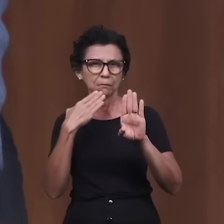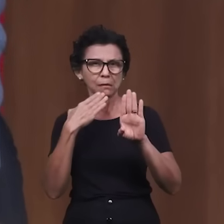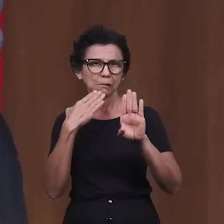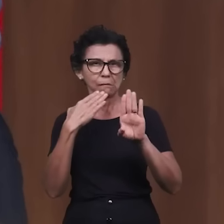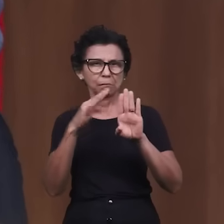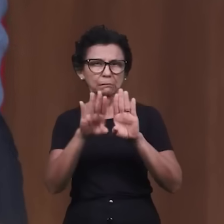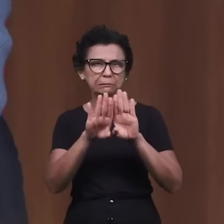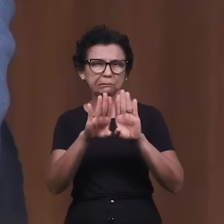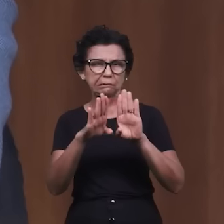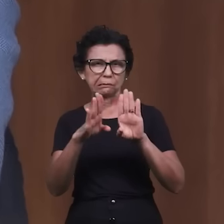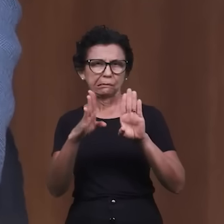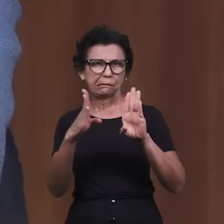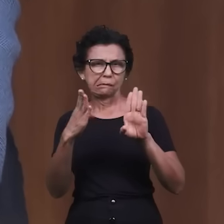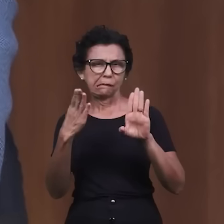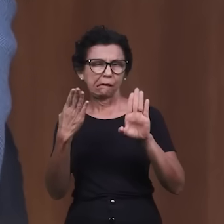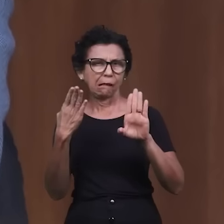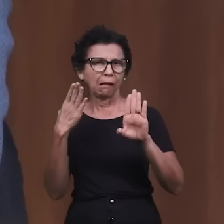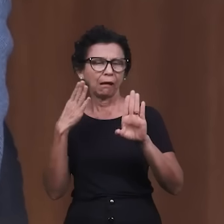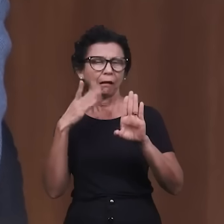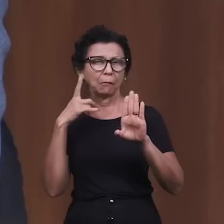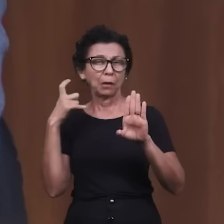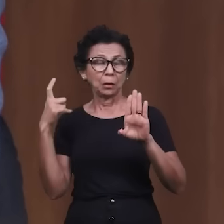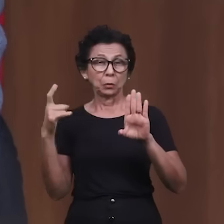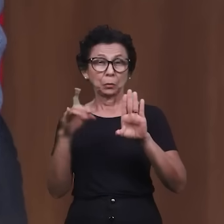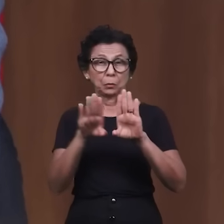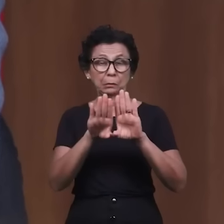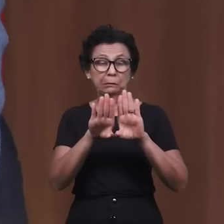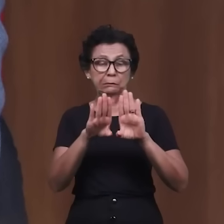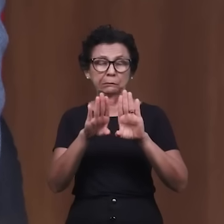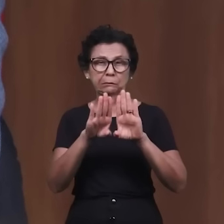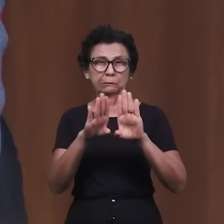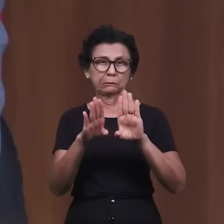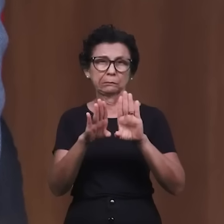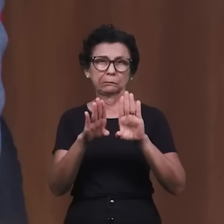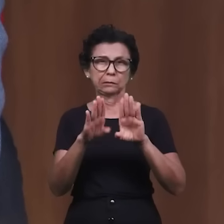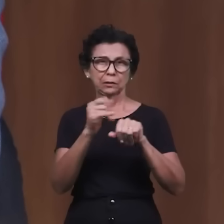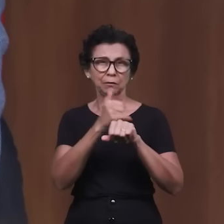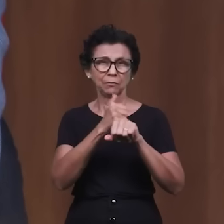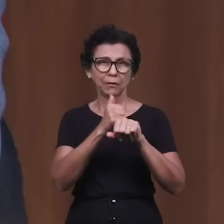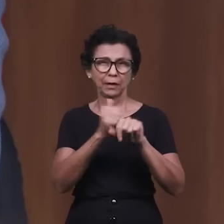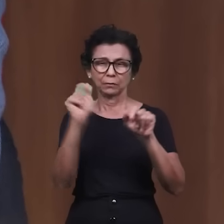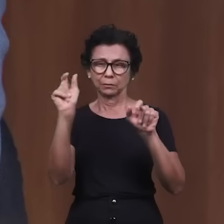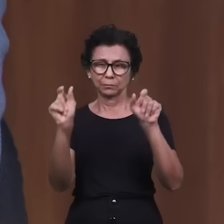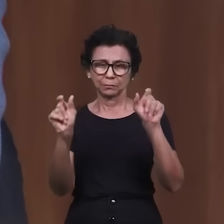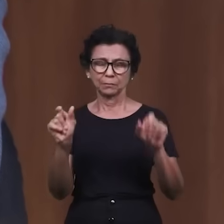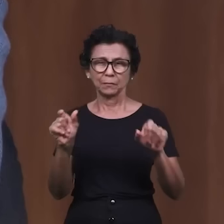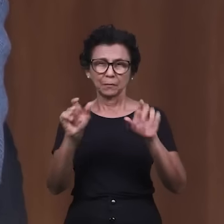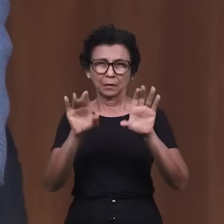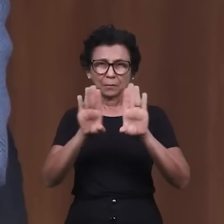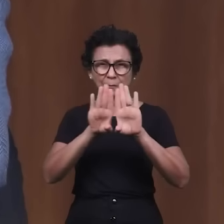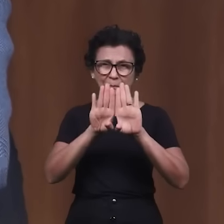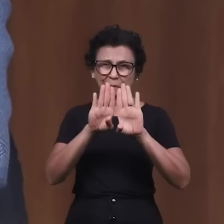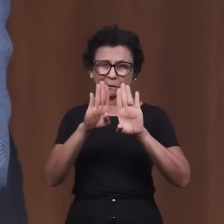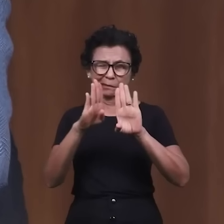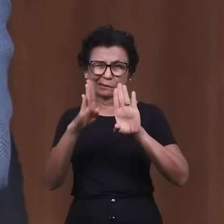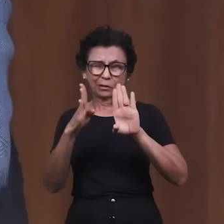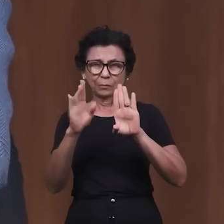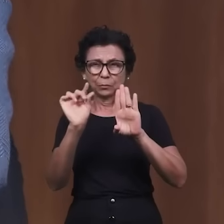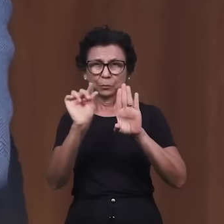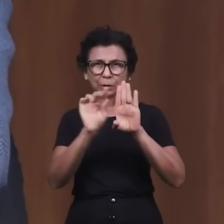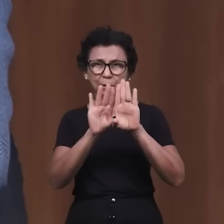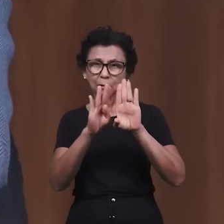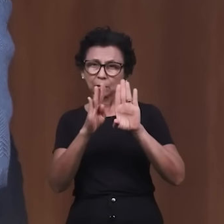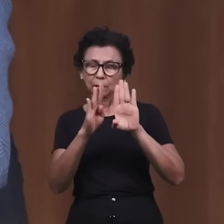rangiam, faziam um barulho terrível e tal, e só abria um pouquinho, entendeu e tal. Aí eu estou